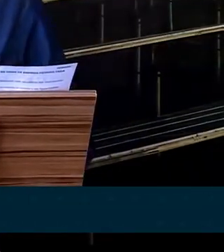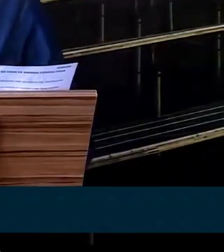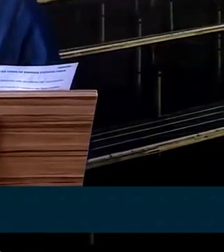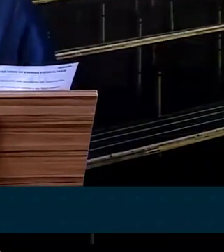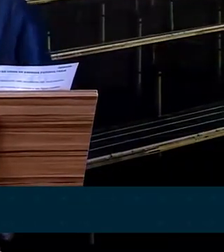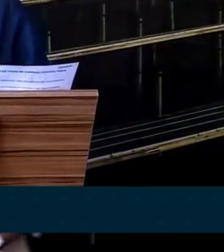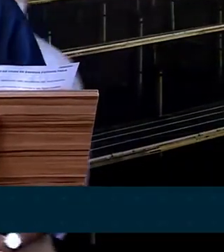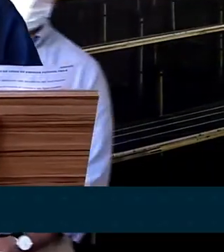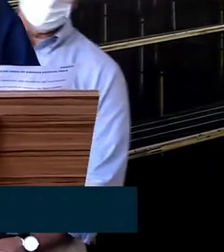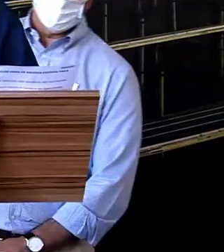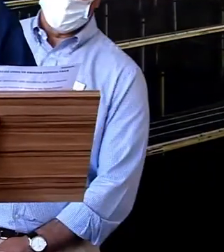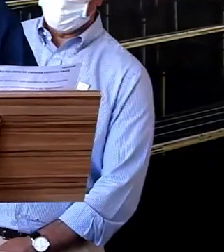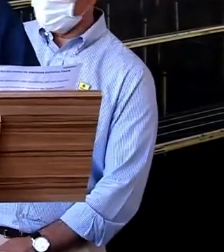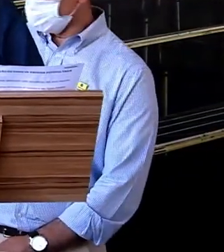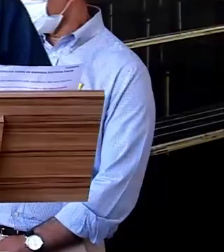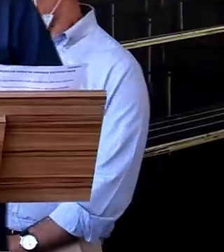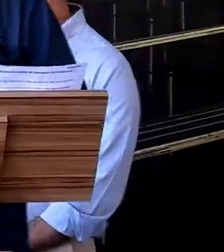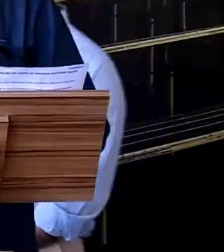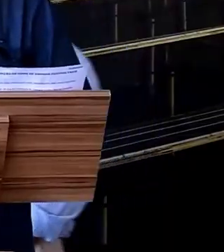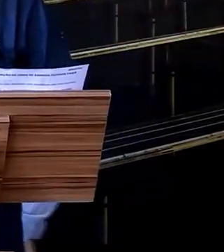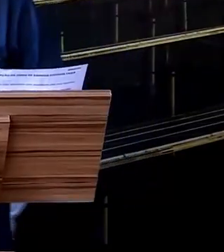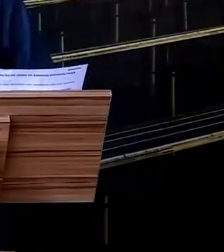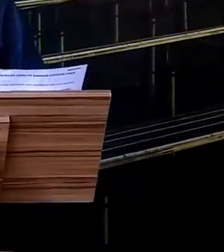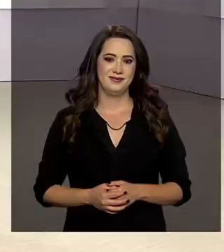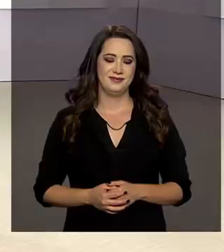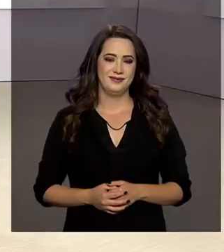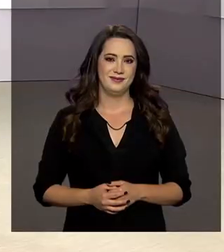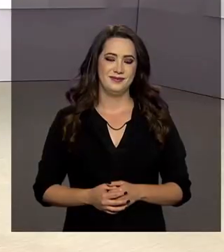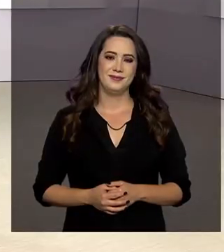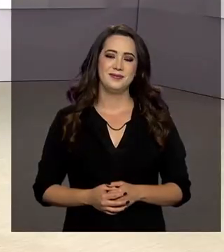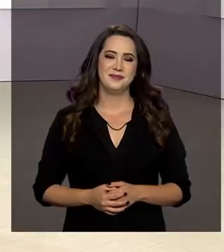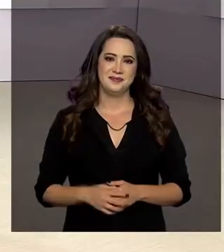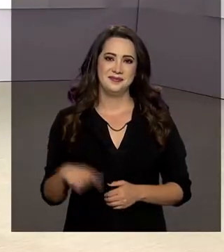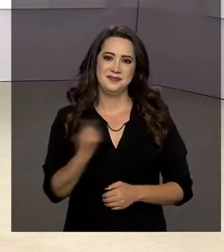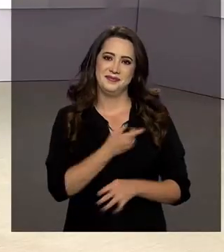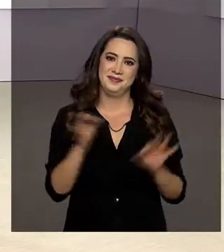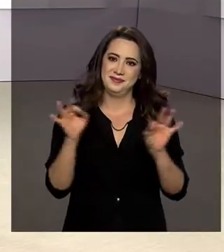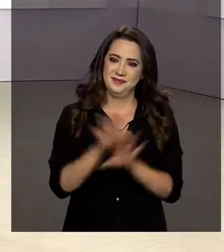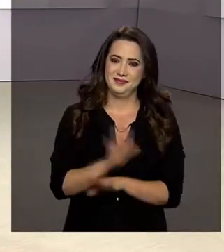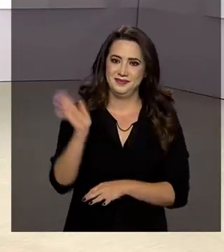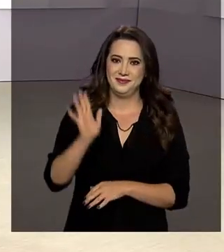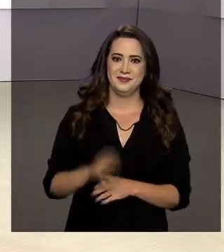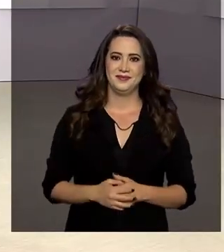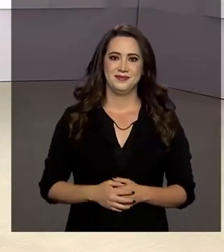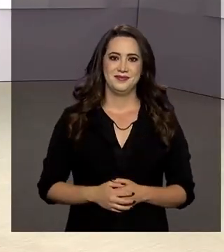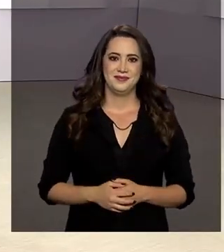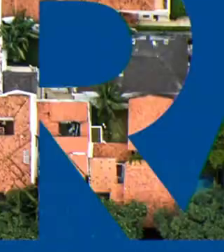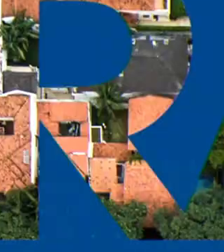estas realidades vão se concretizando. Ficamos por aqui. Tchau.